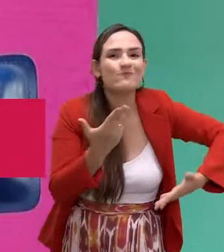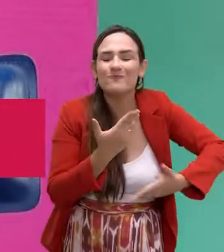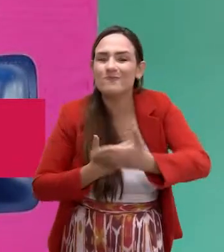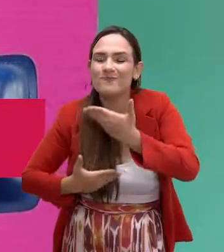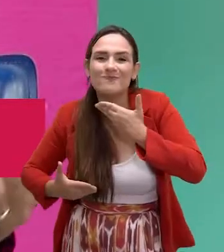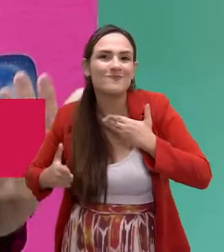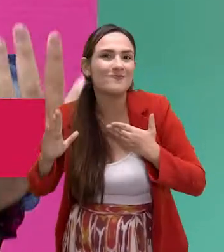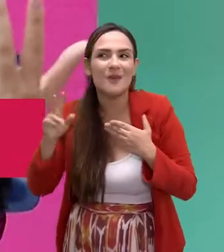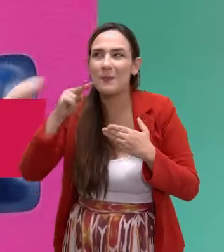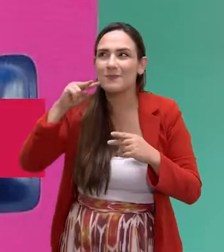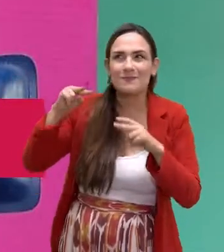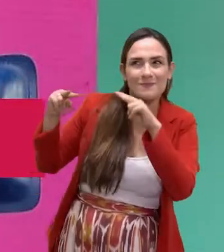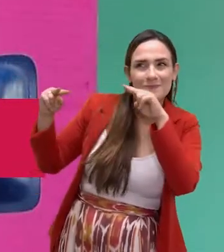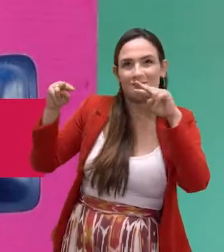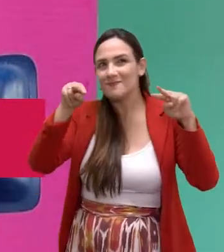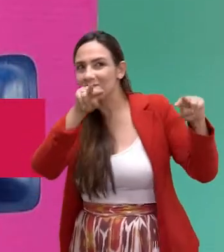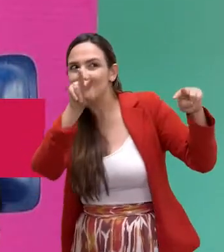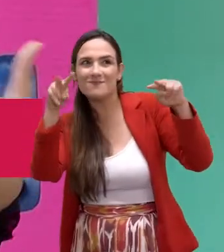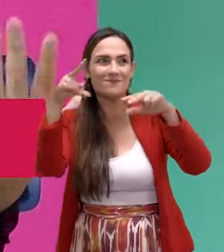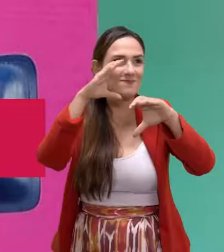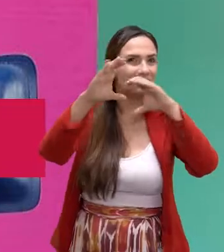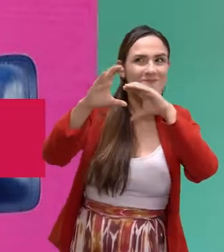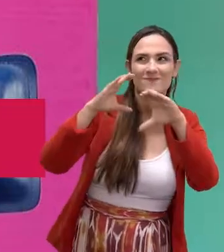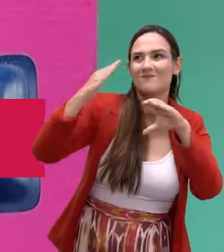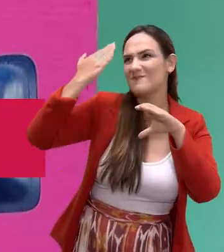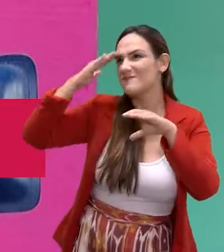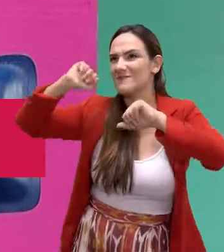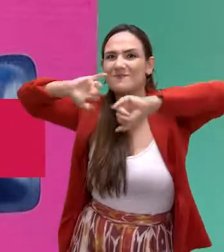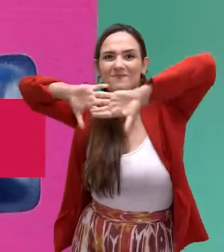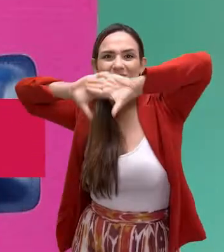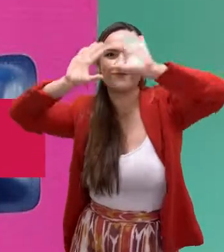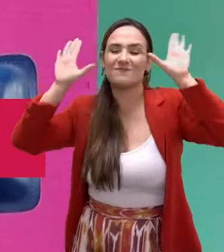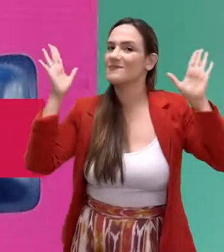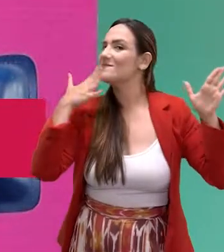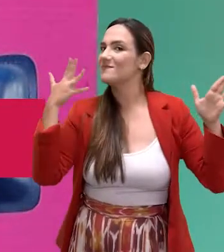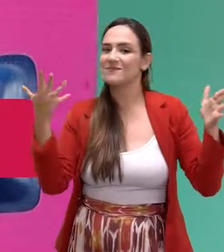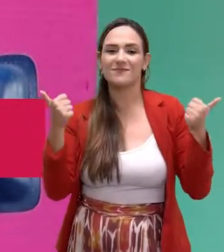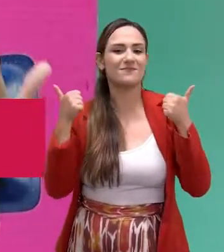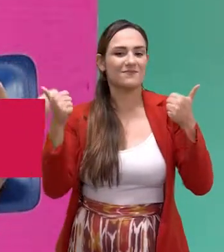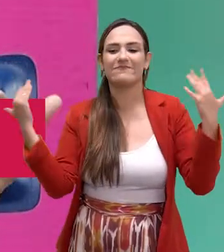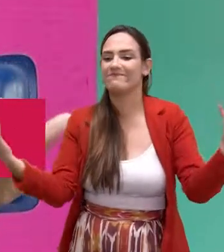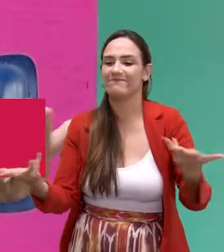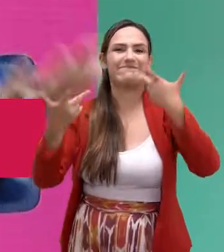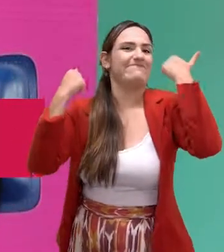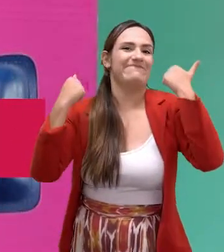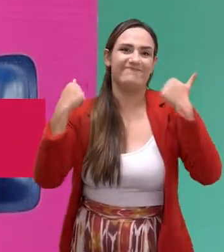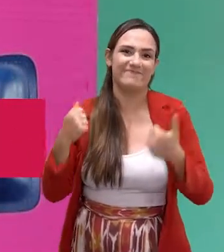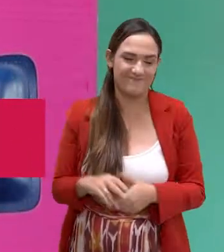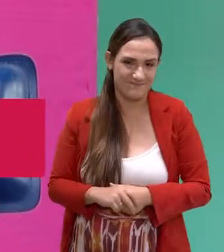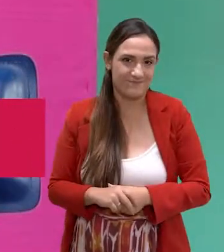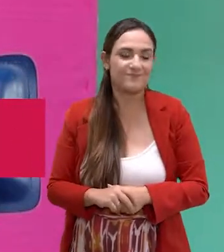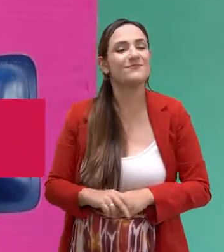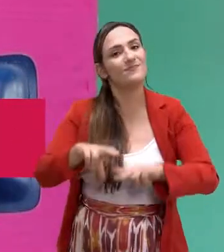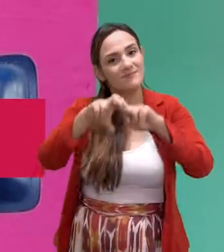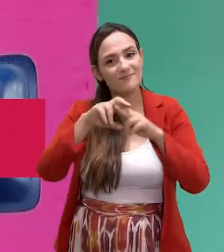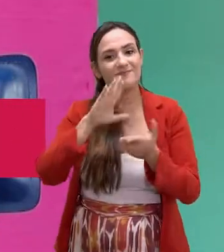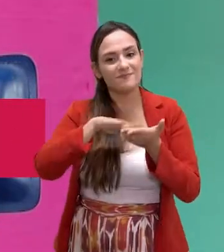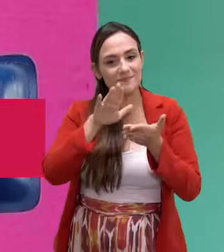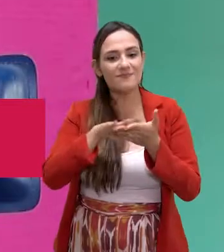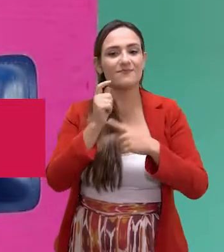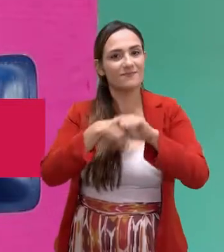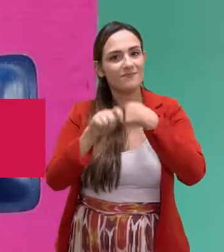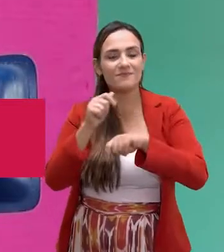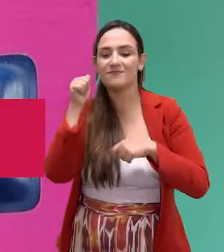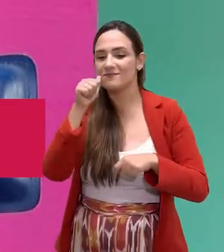entendem, nós nos comunicamos bem, nós nos entendemos bem, então tem fluído super bem. Então, assim, na Secretaria de Administração, a presença